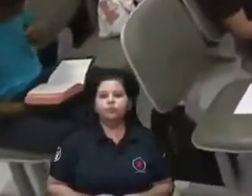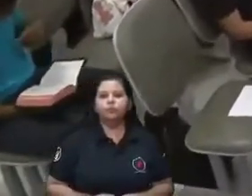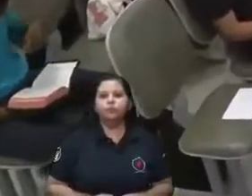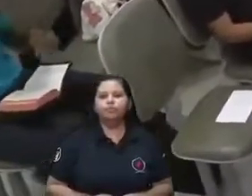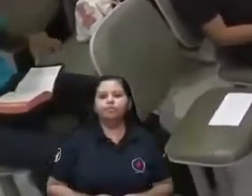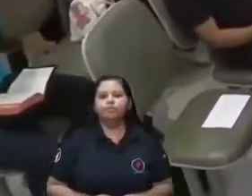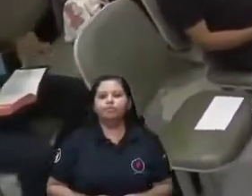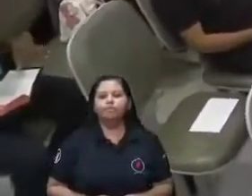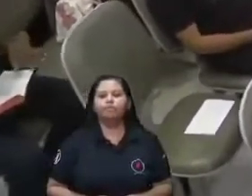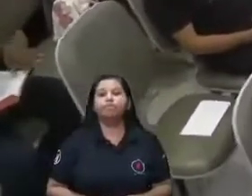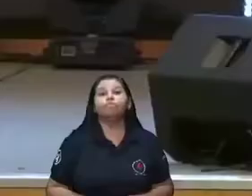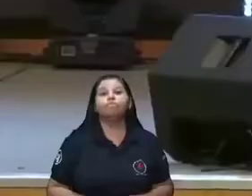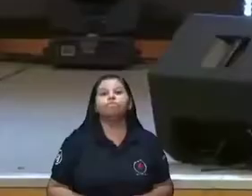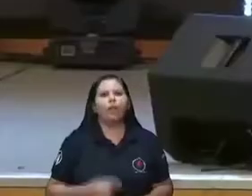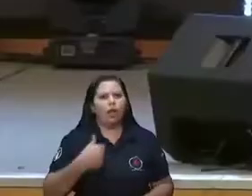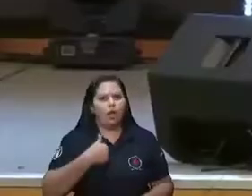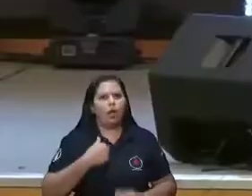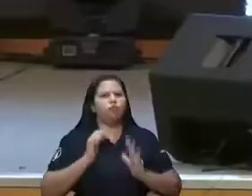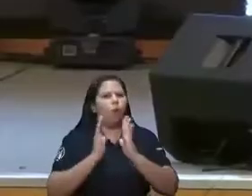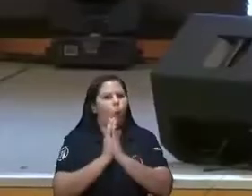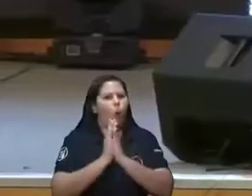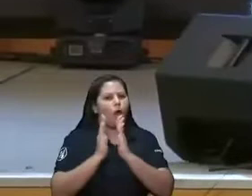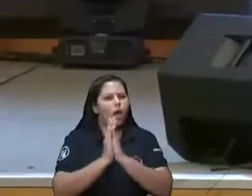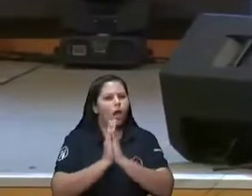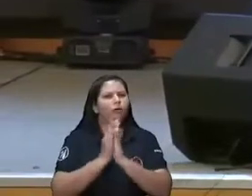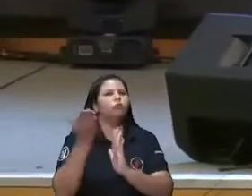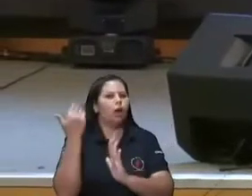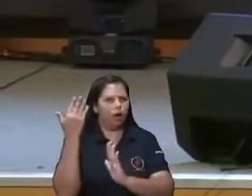Eu estive orando por essa noite